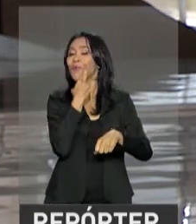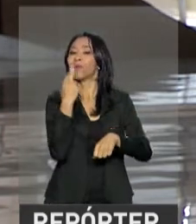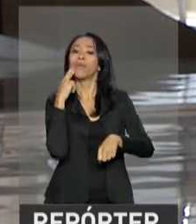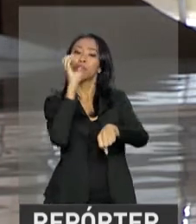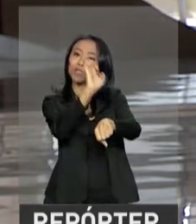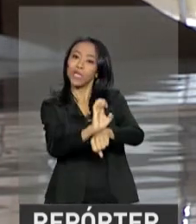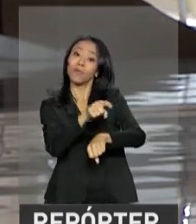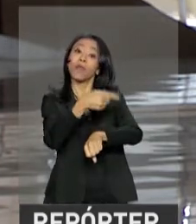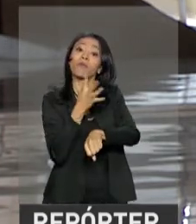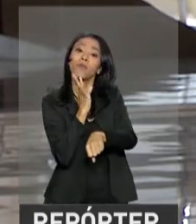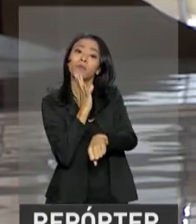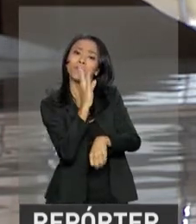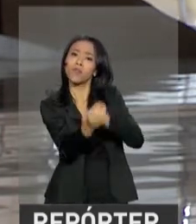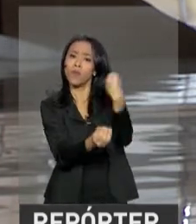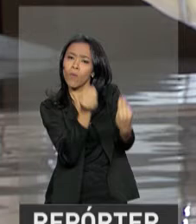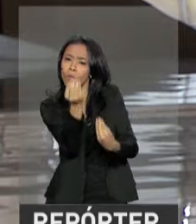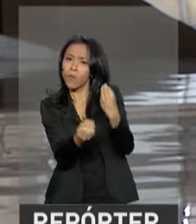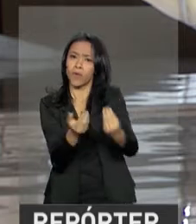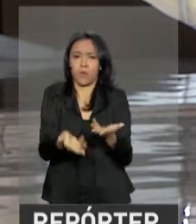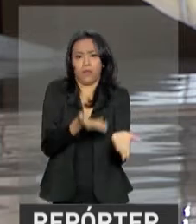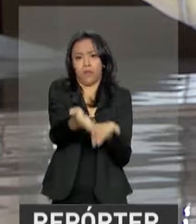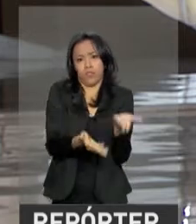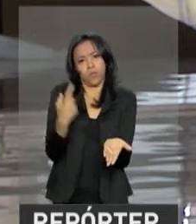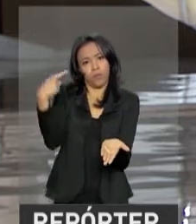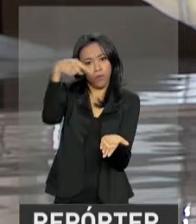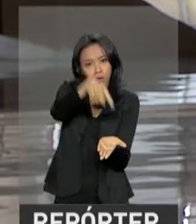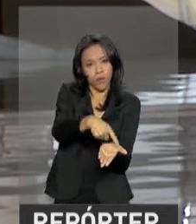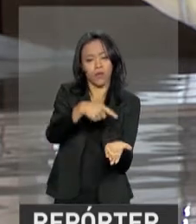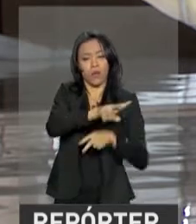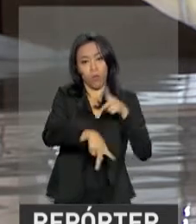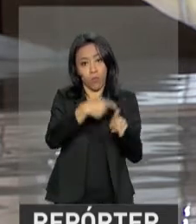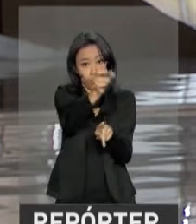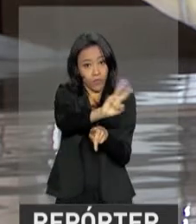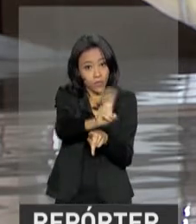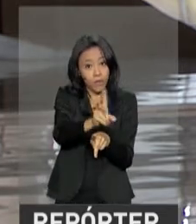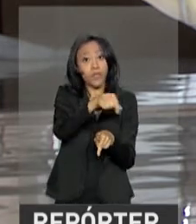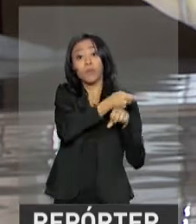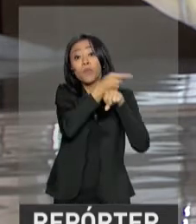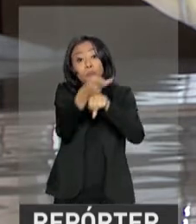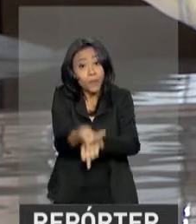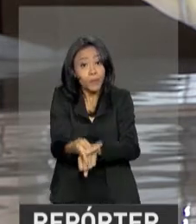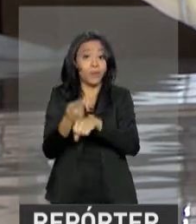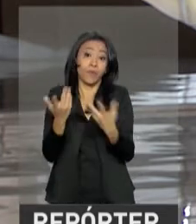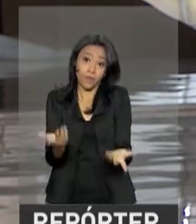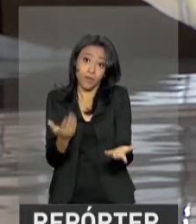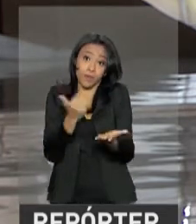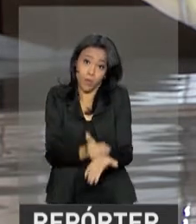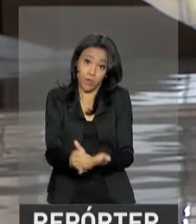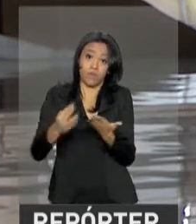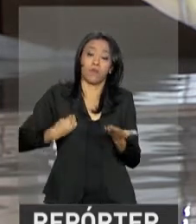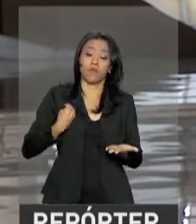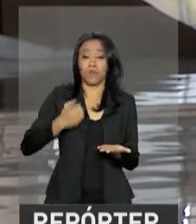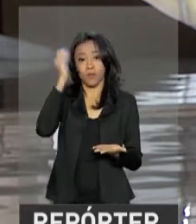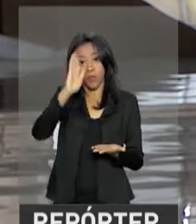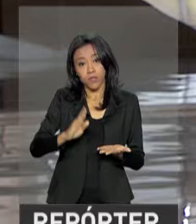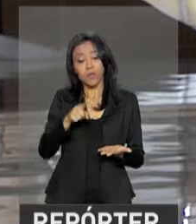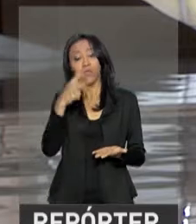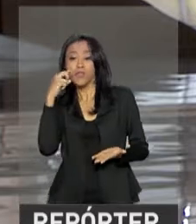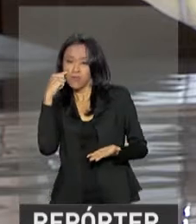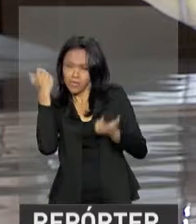dos postos de atendimento aos venezuelanos que busca um recomeço no brasil e nos conta o que